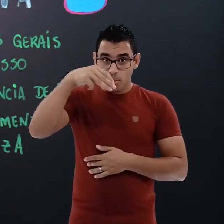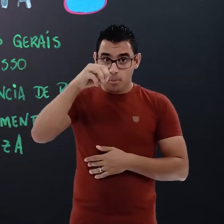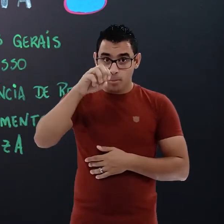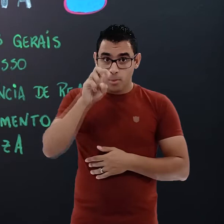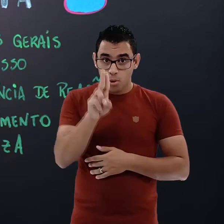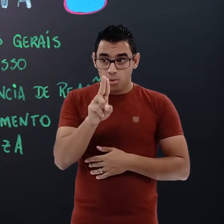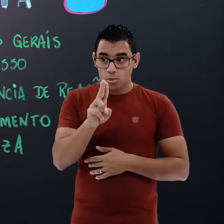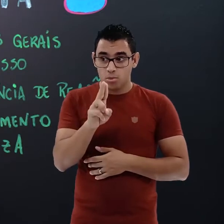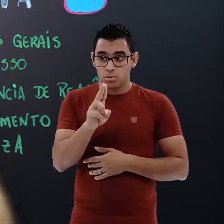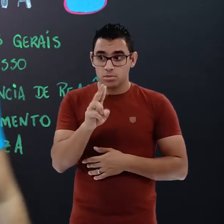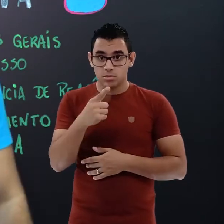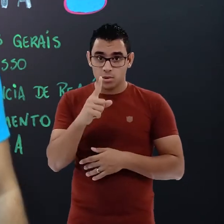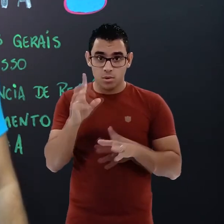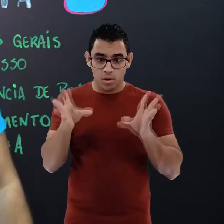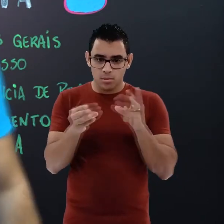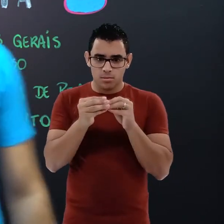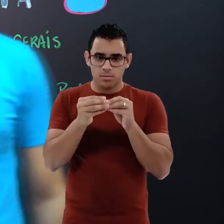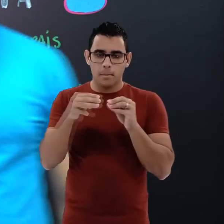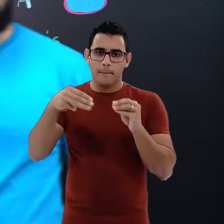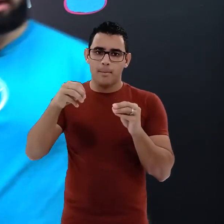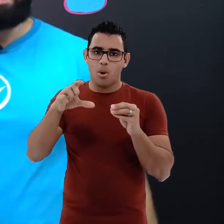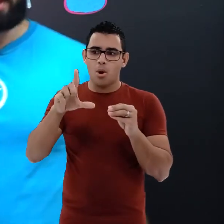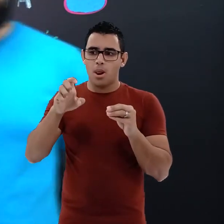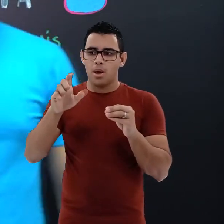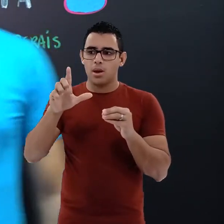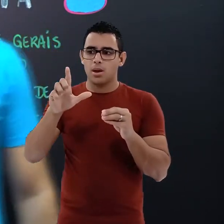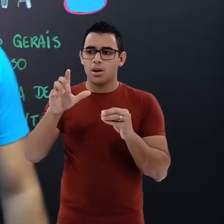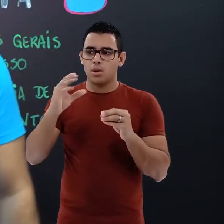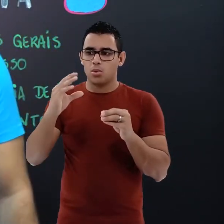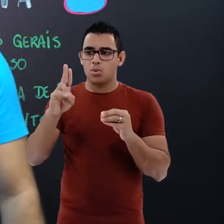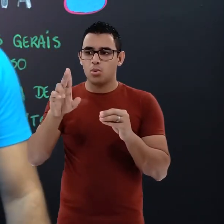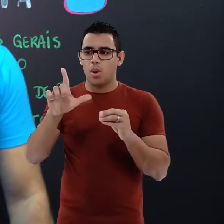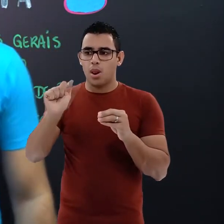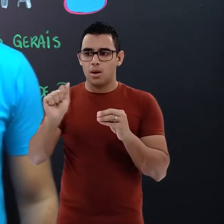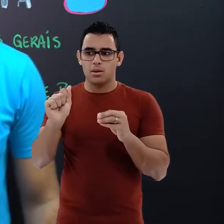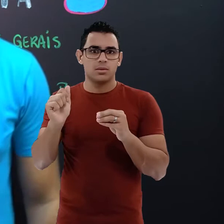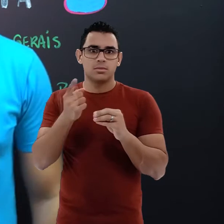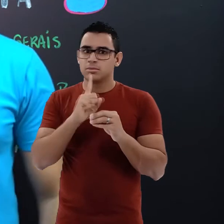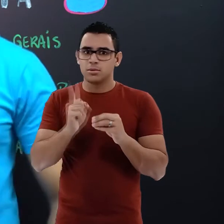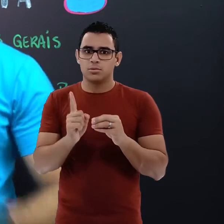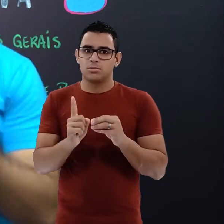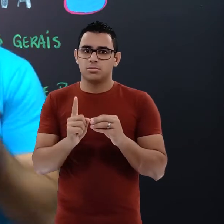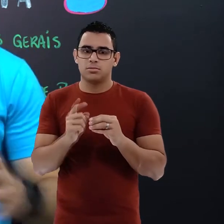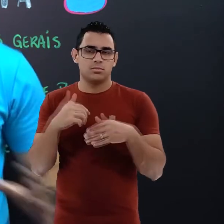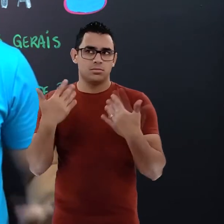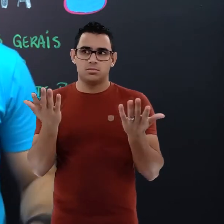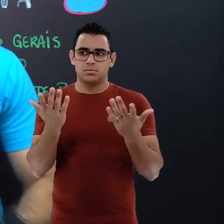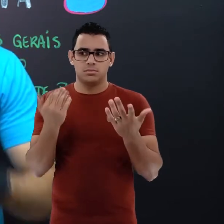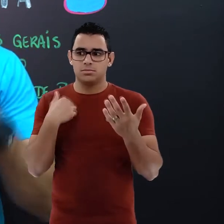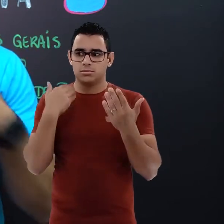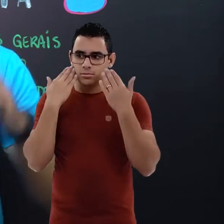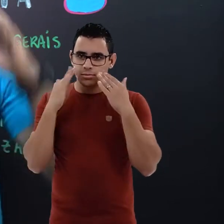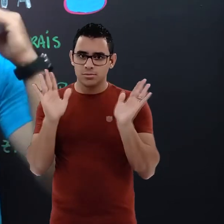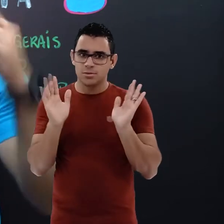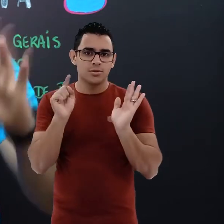primeiro mol, não é abreviatura de molécula. Pelo amor do que você cultua. Não sei se é o milho, se é